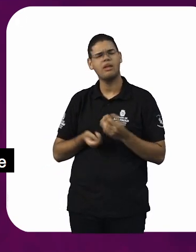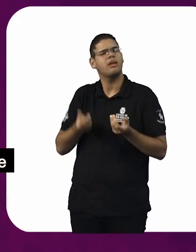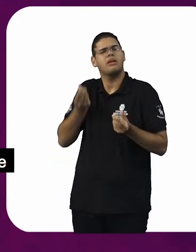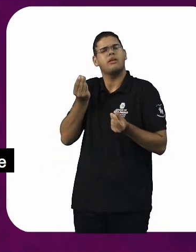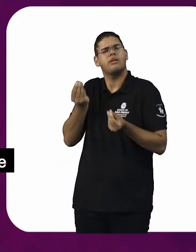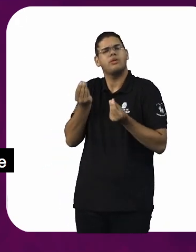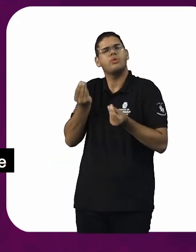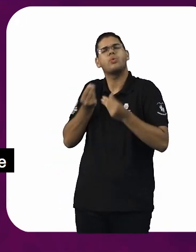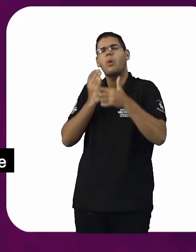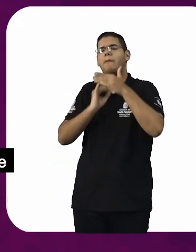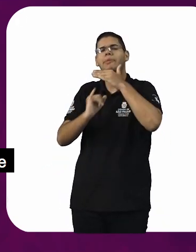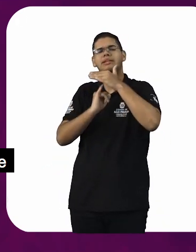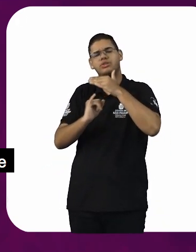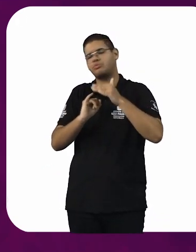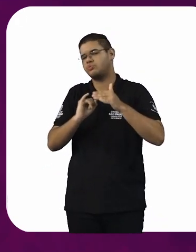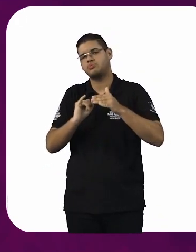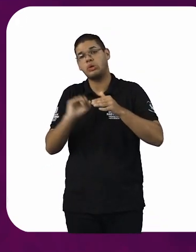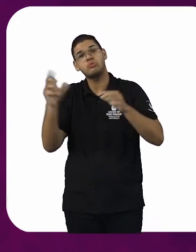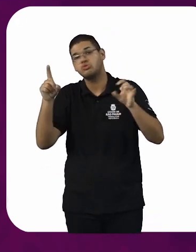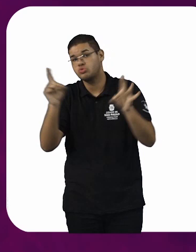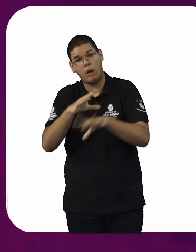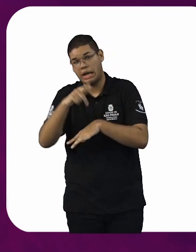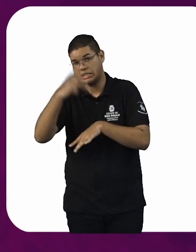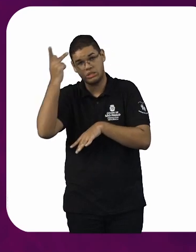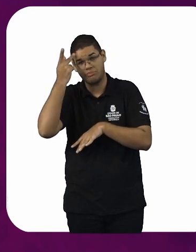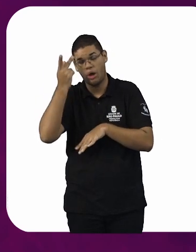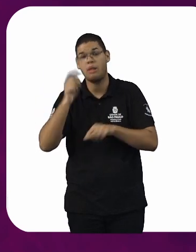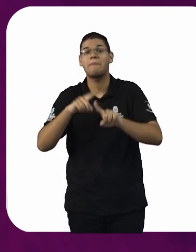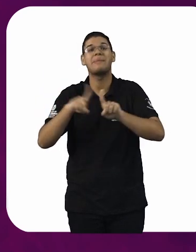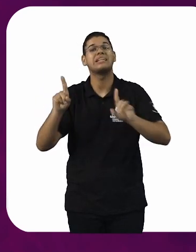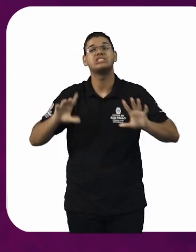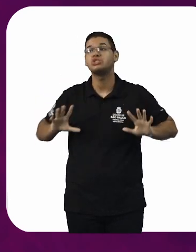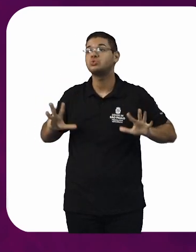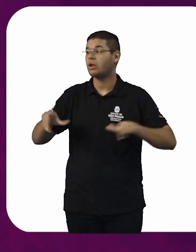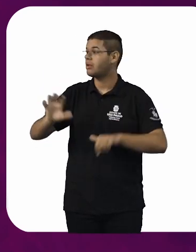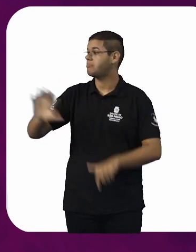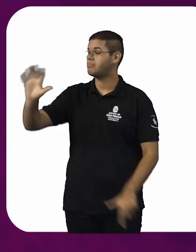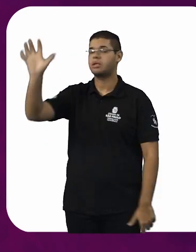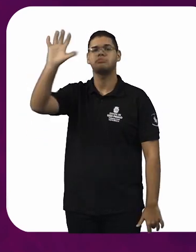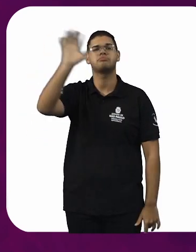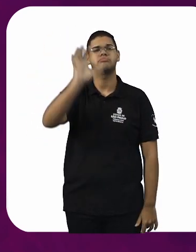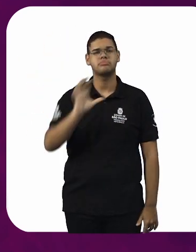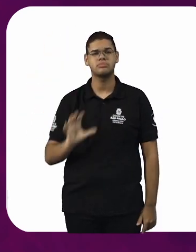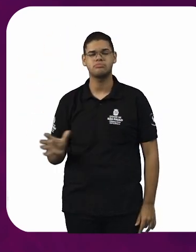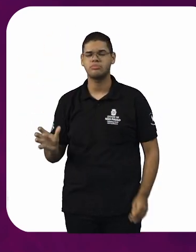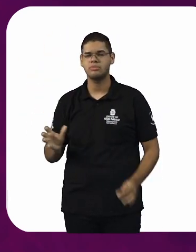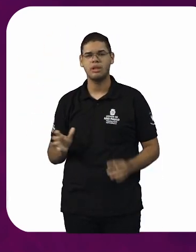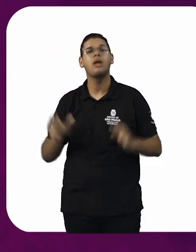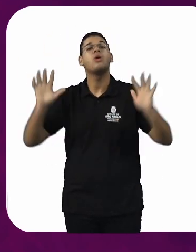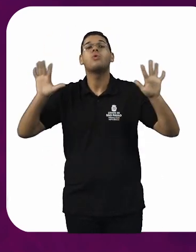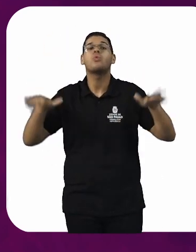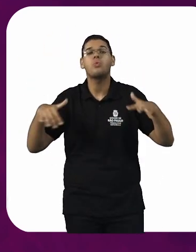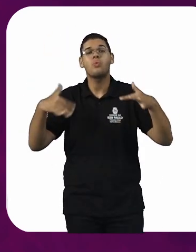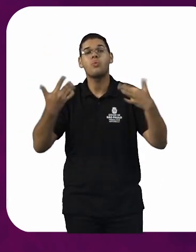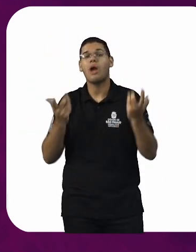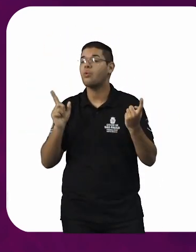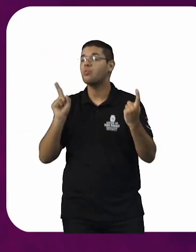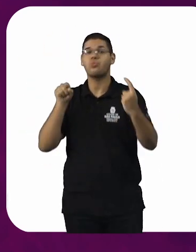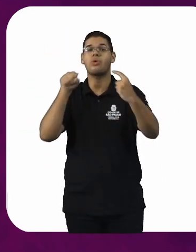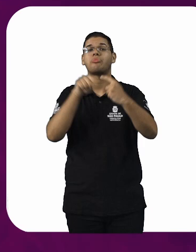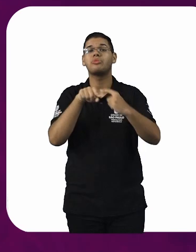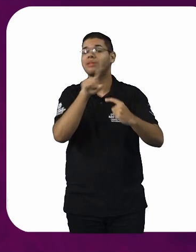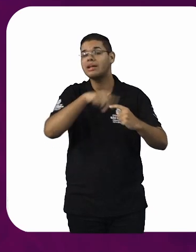Eleitoral do Estado de São Paulo, mas qualquer outras empresas em gerais, elas podem... Qual é o papel, né, para a gente combater as